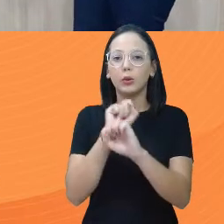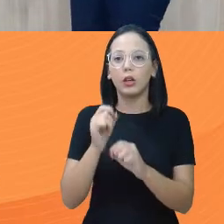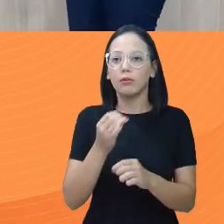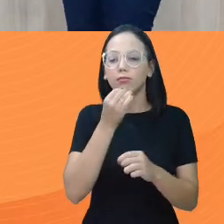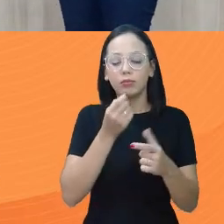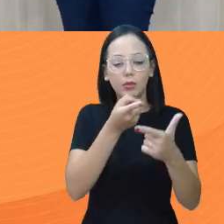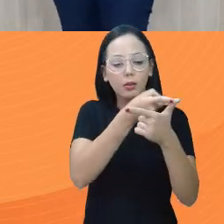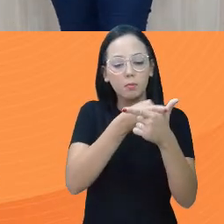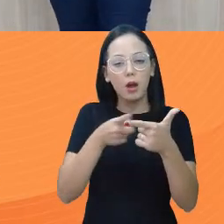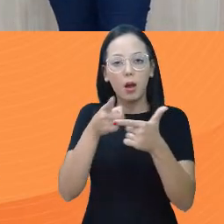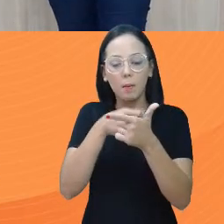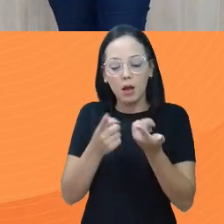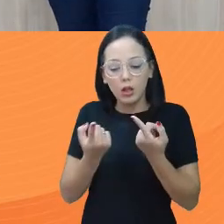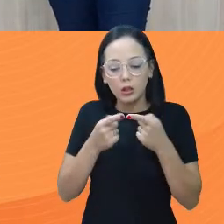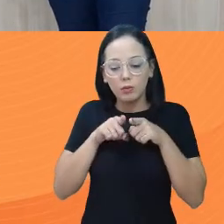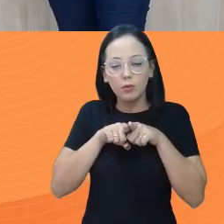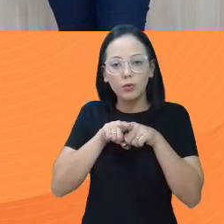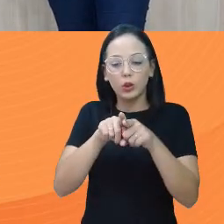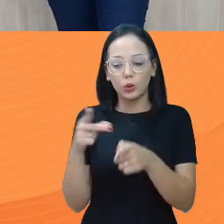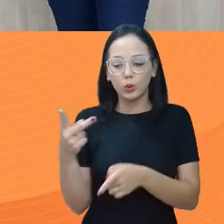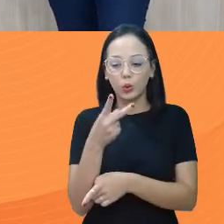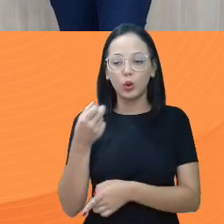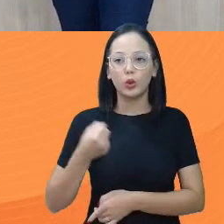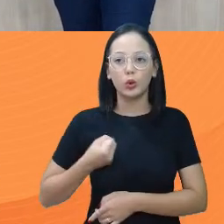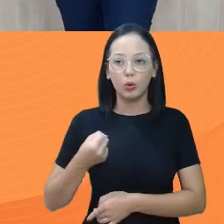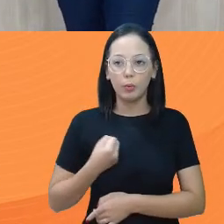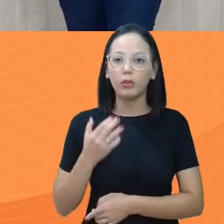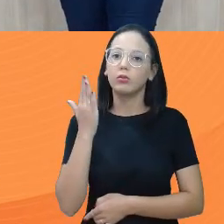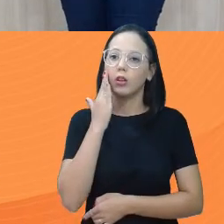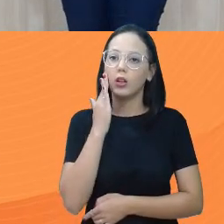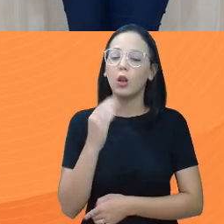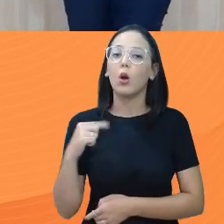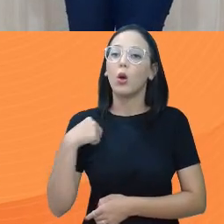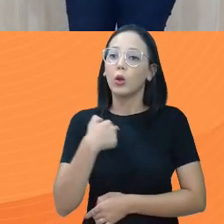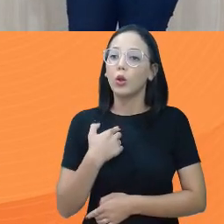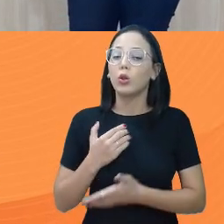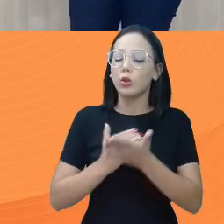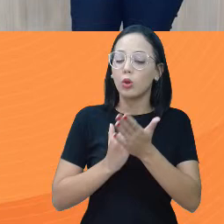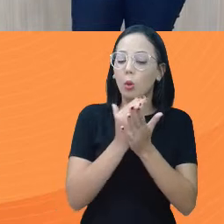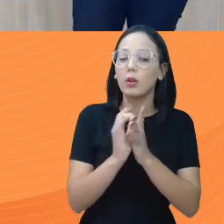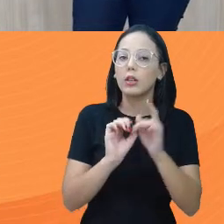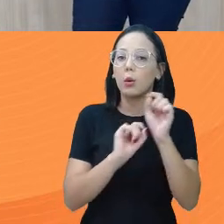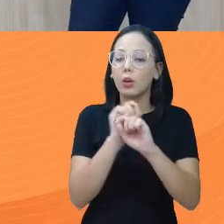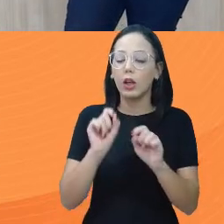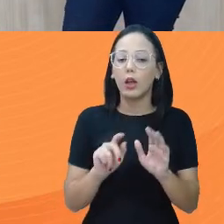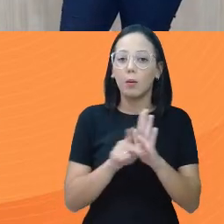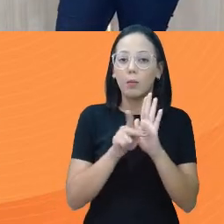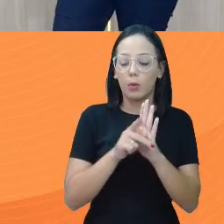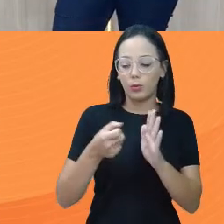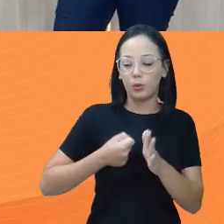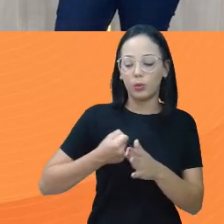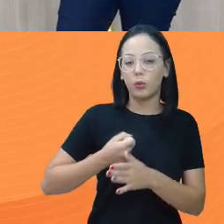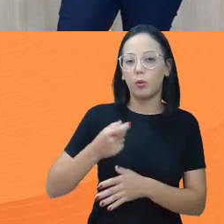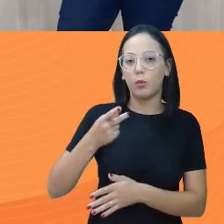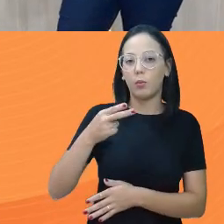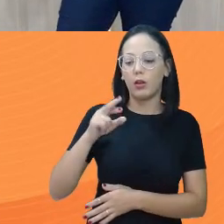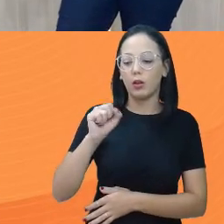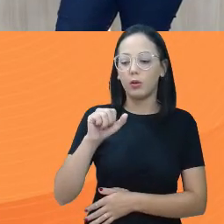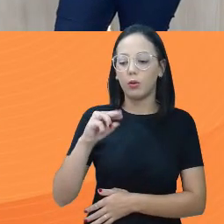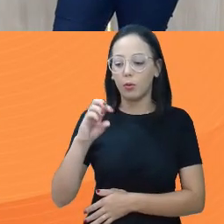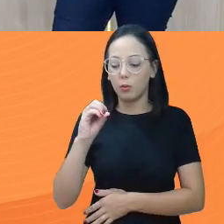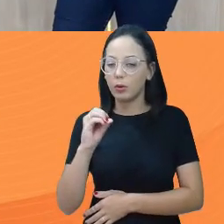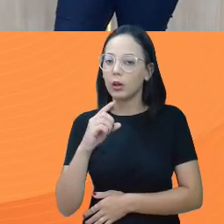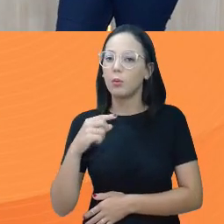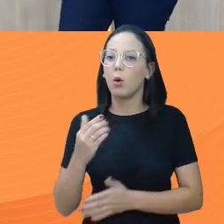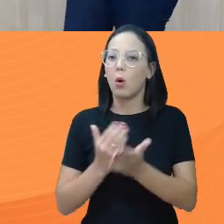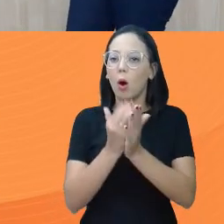decompor simultaneamente dois valores, né? Então, a gente verificou que vamos começar com os números primos, a gente vai começar do menor